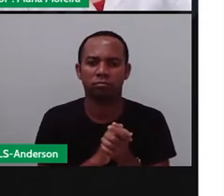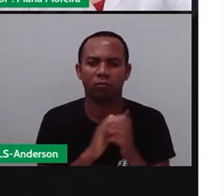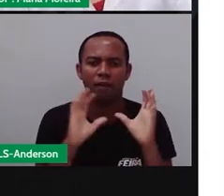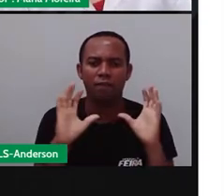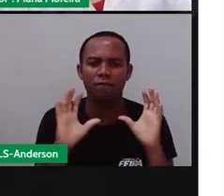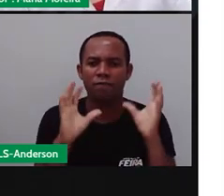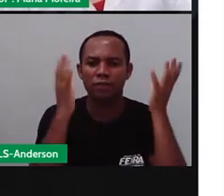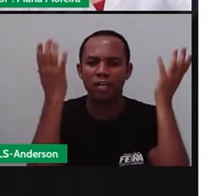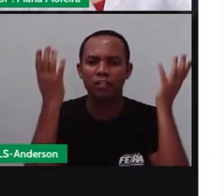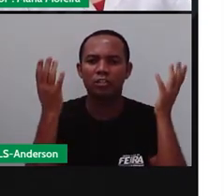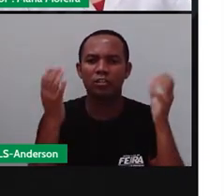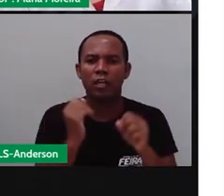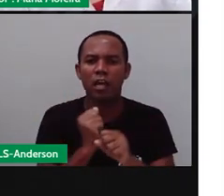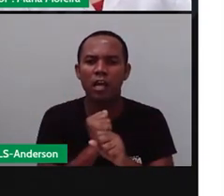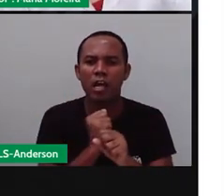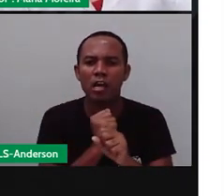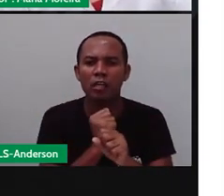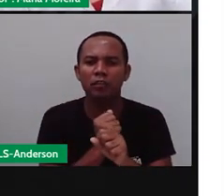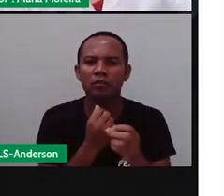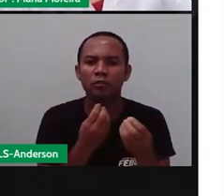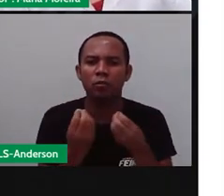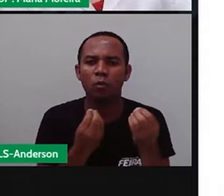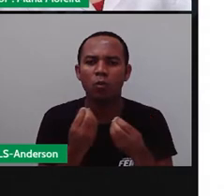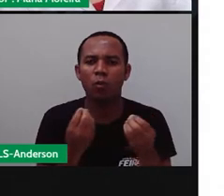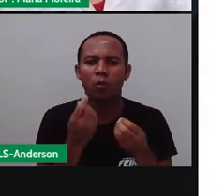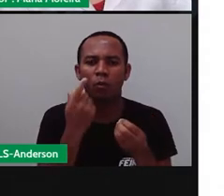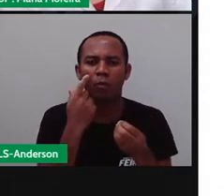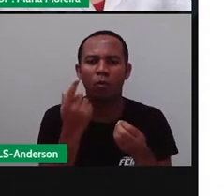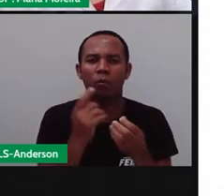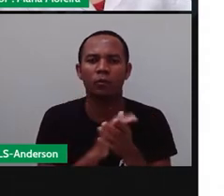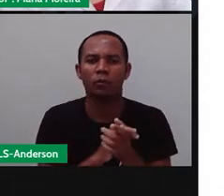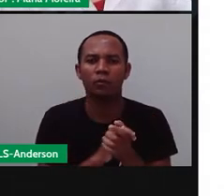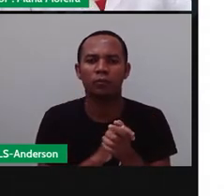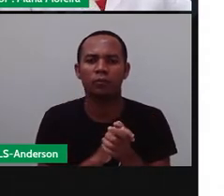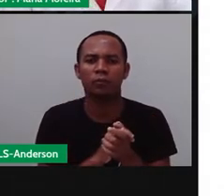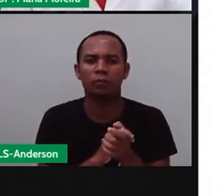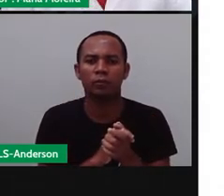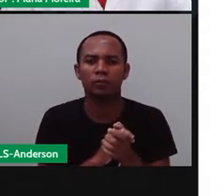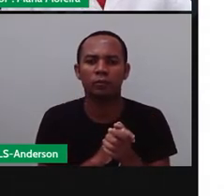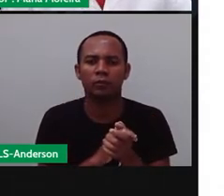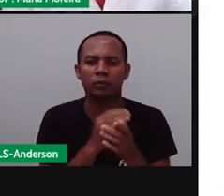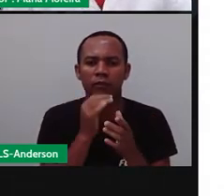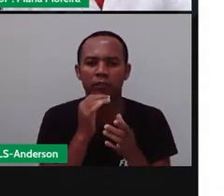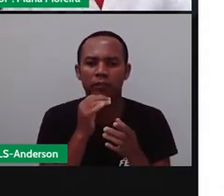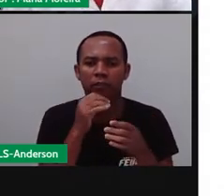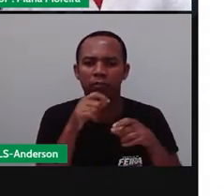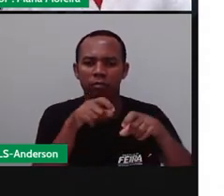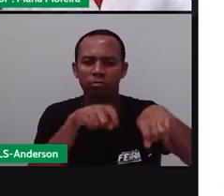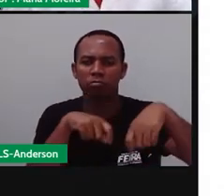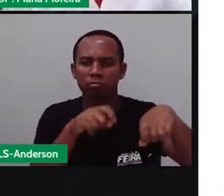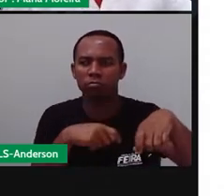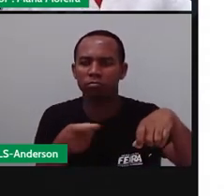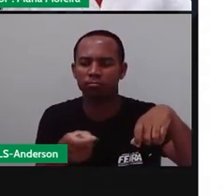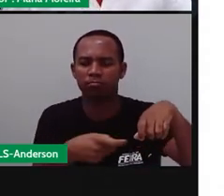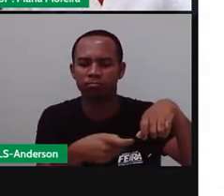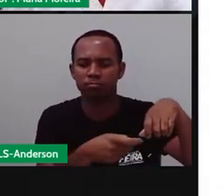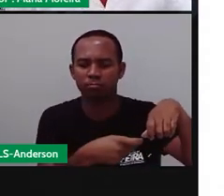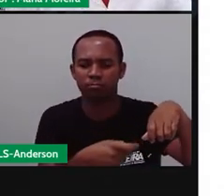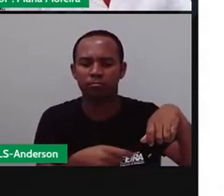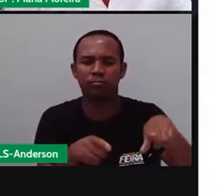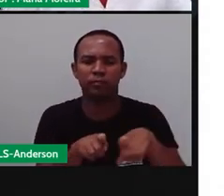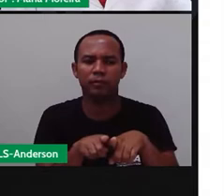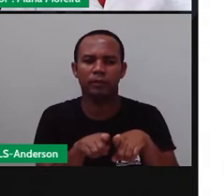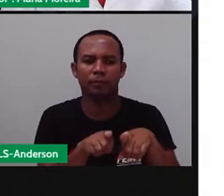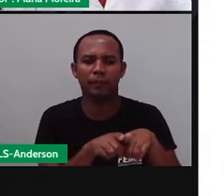meio de ano, a viagem, né, está diretamente relacionada aos ciclos agrícolas e à identidade com o campo.